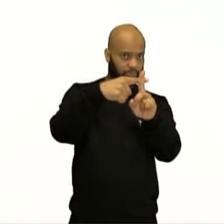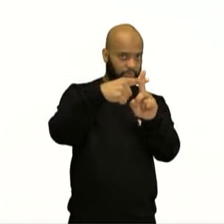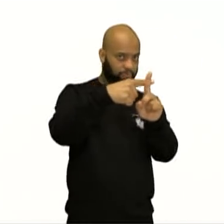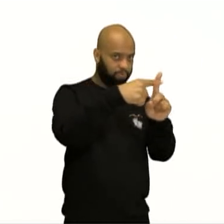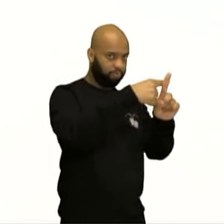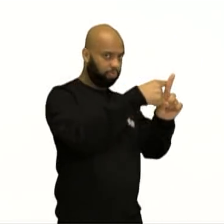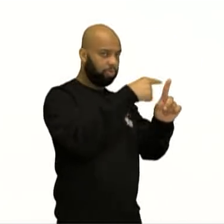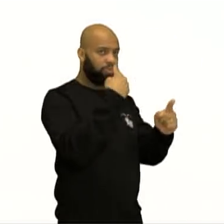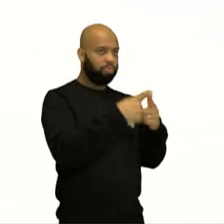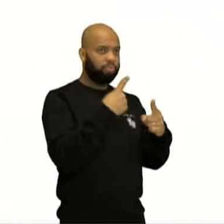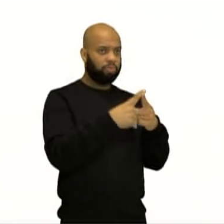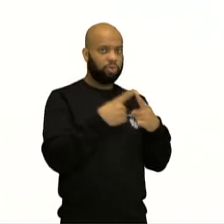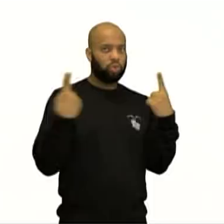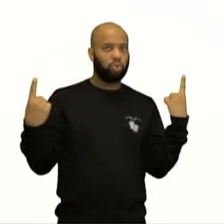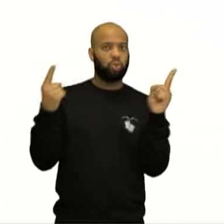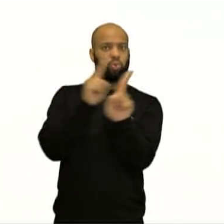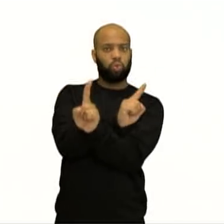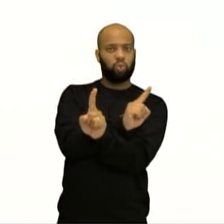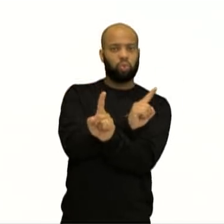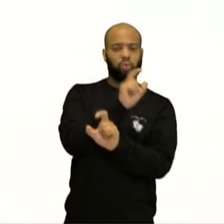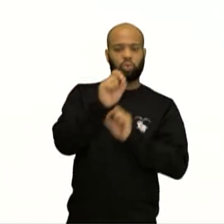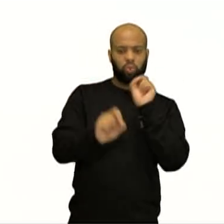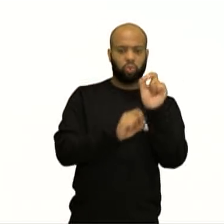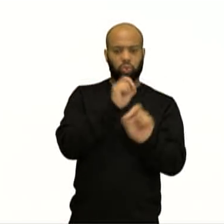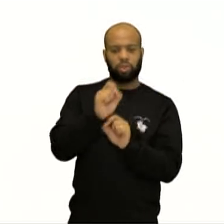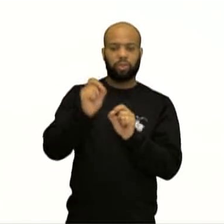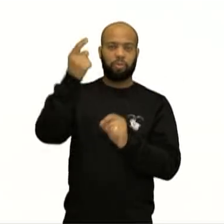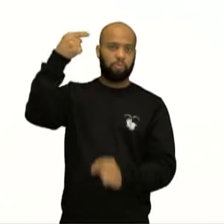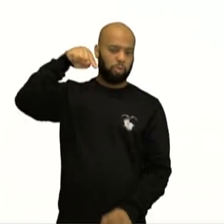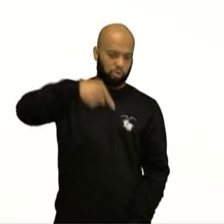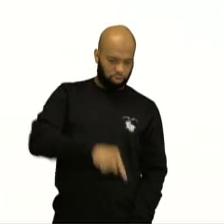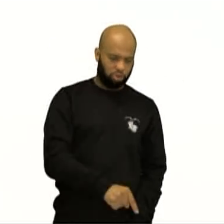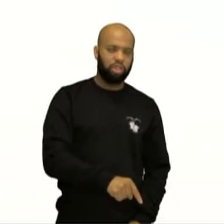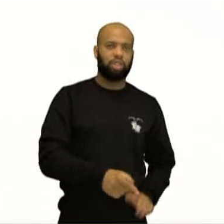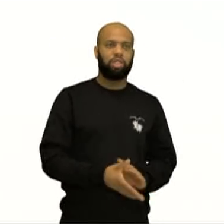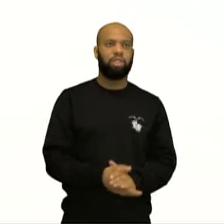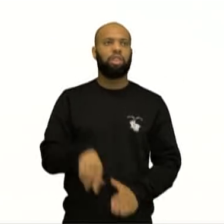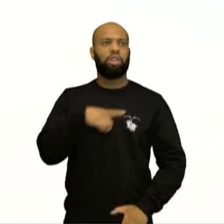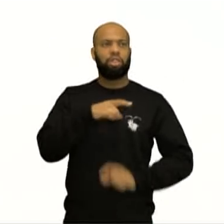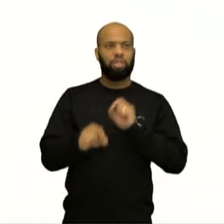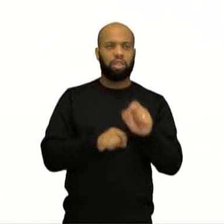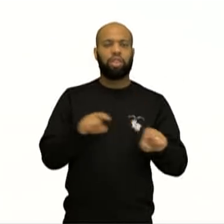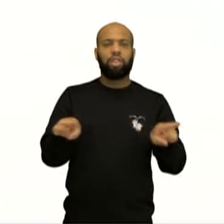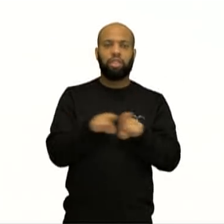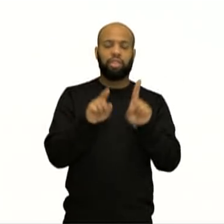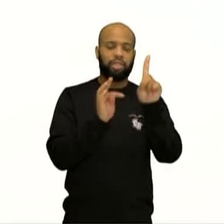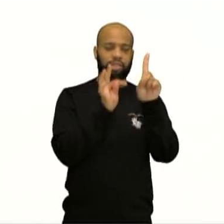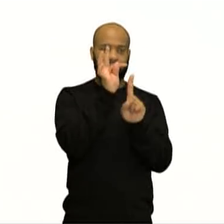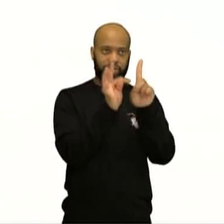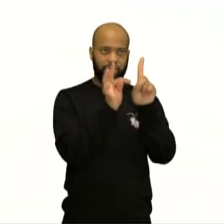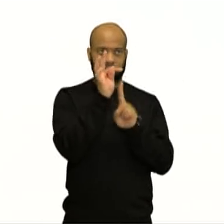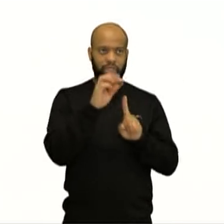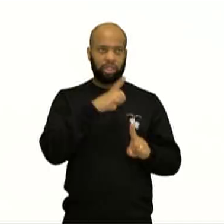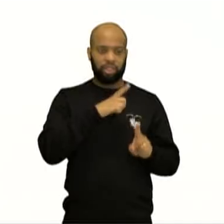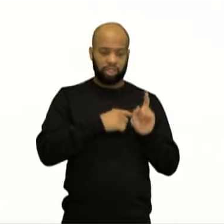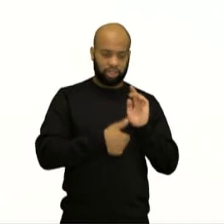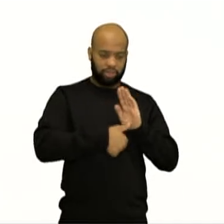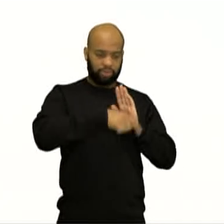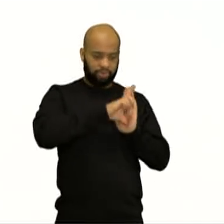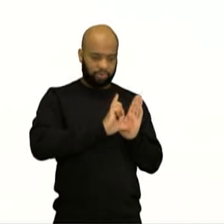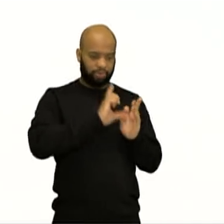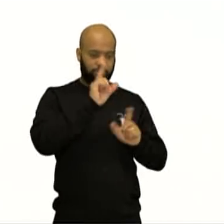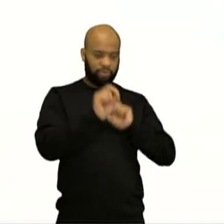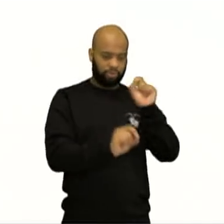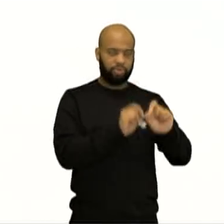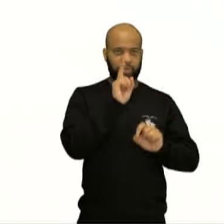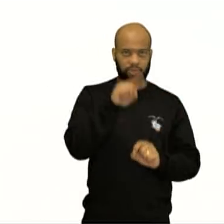que o contrário, o oposto, número negativo, seria a profundidade. Aqui nós temos também a temperatura. A temperatura